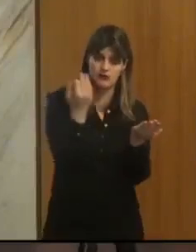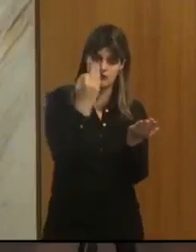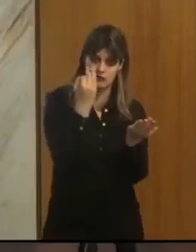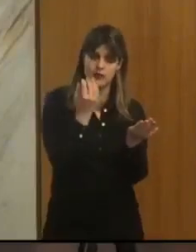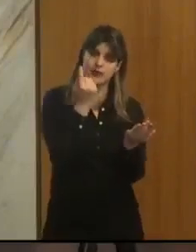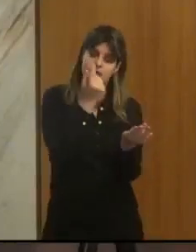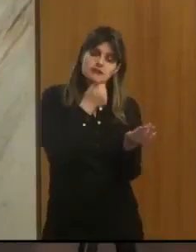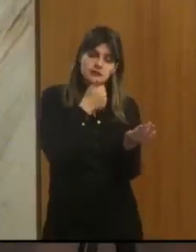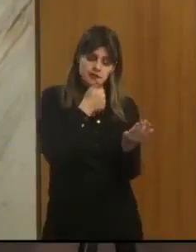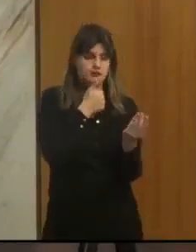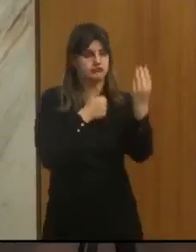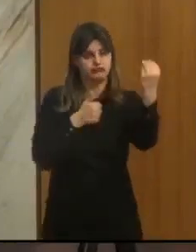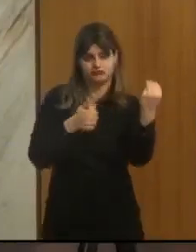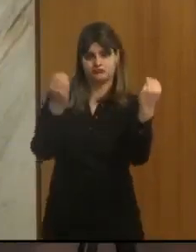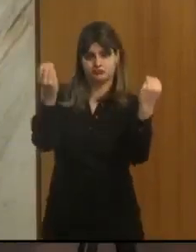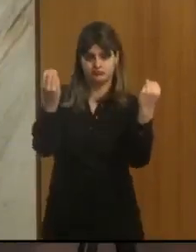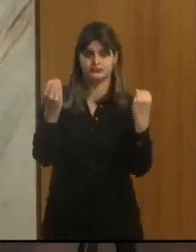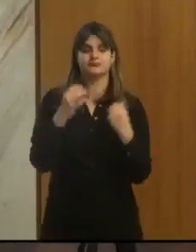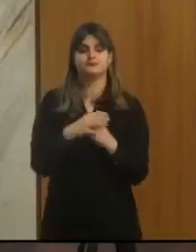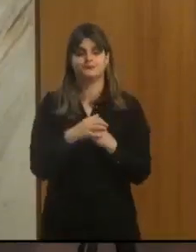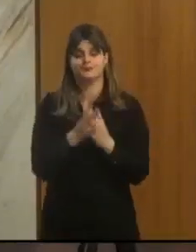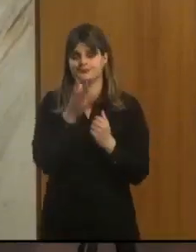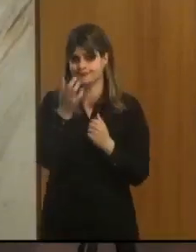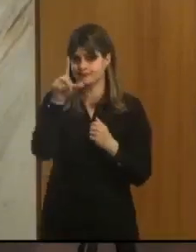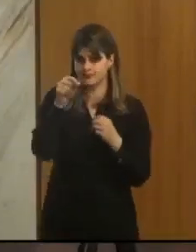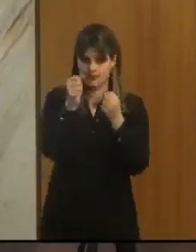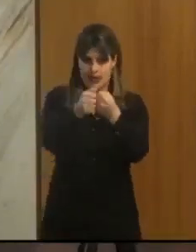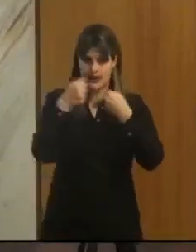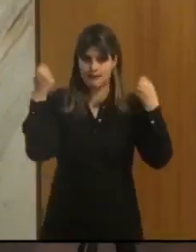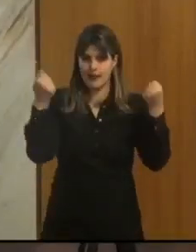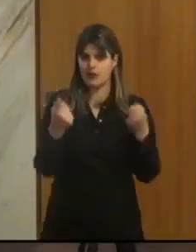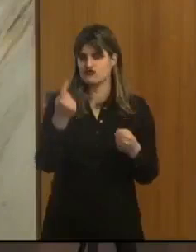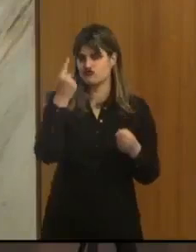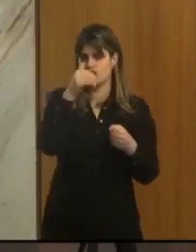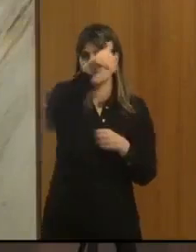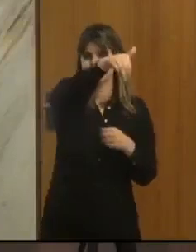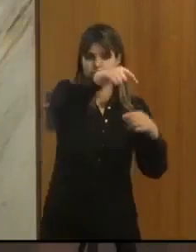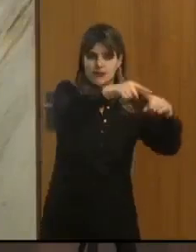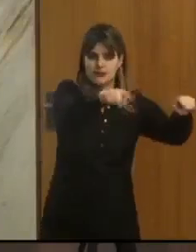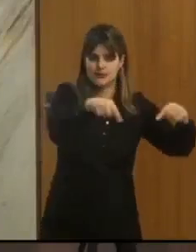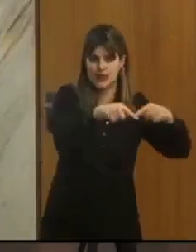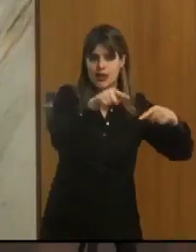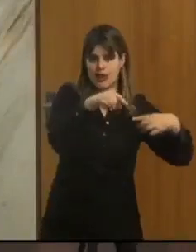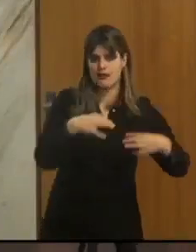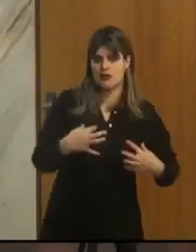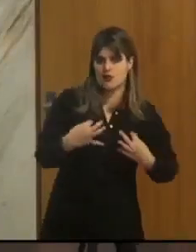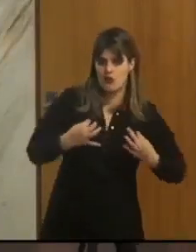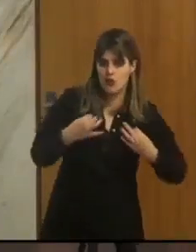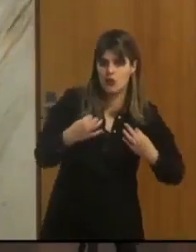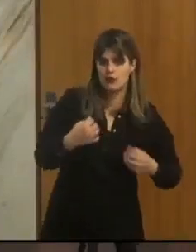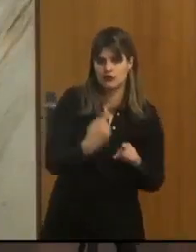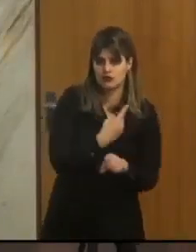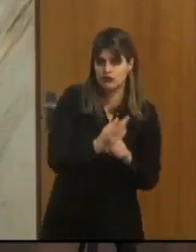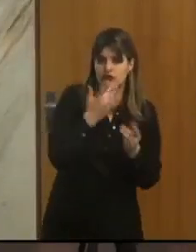colocar lá. Referem também que há uns armários na sacristia, onde se guardam os ornamentos de as alfaias